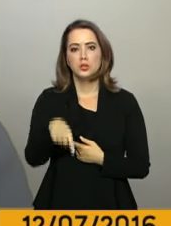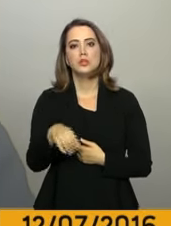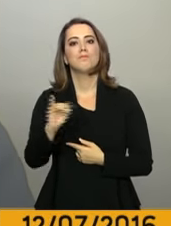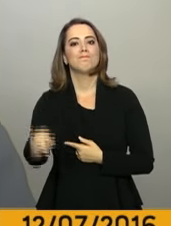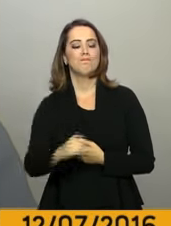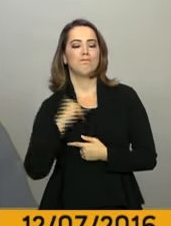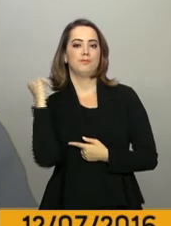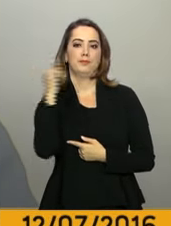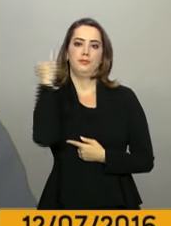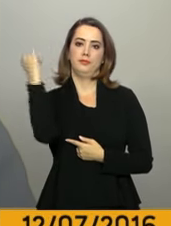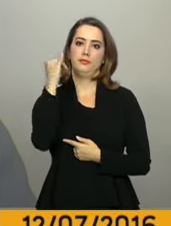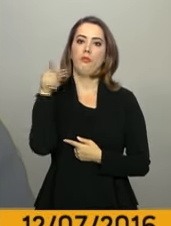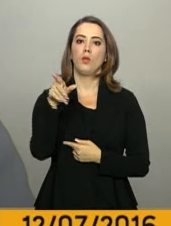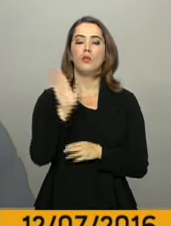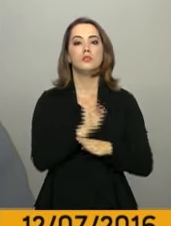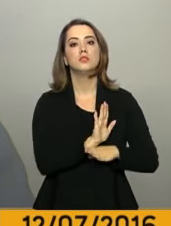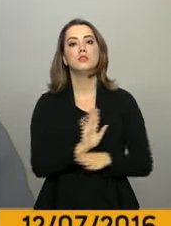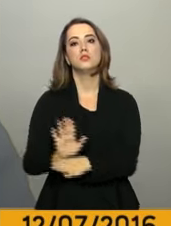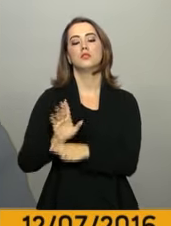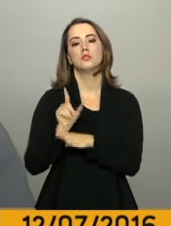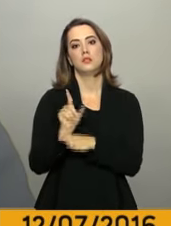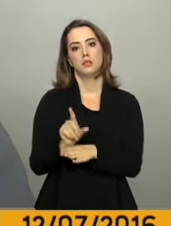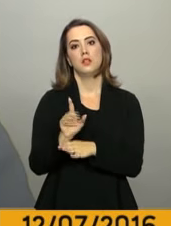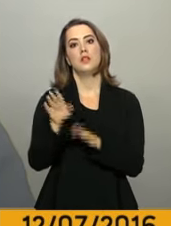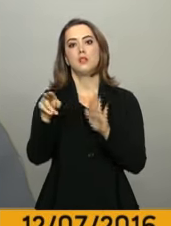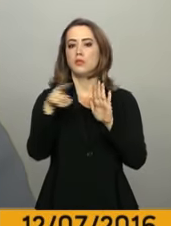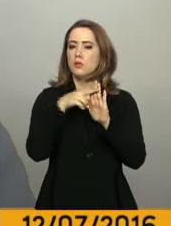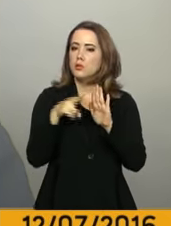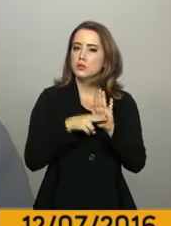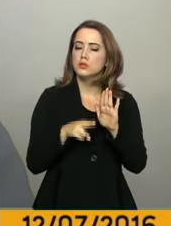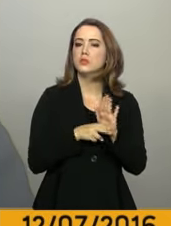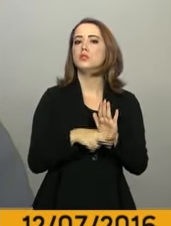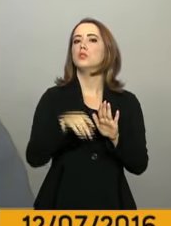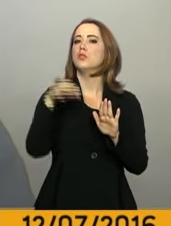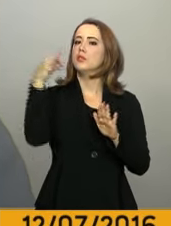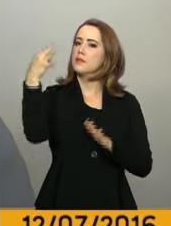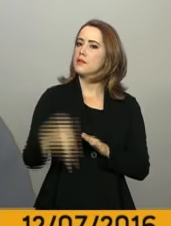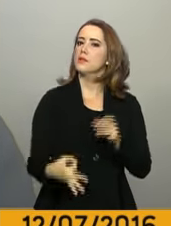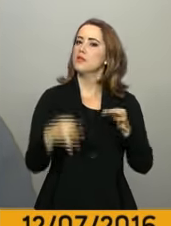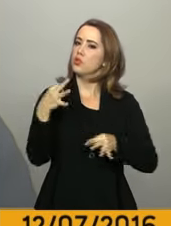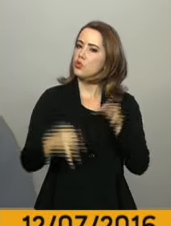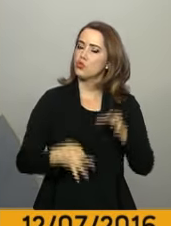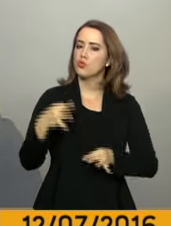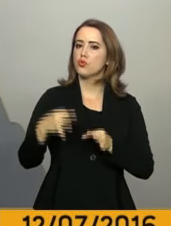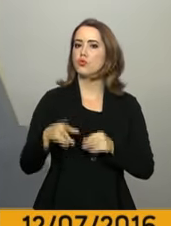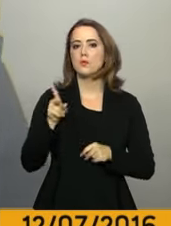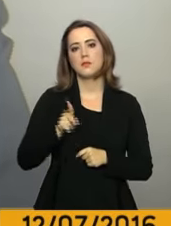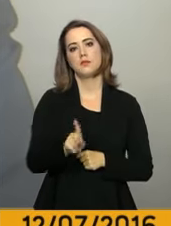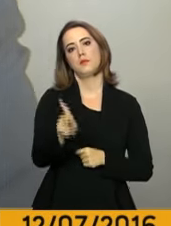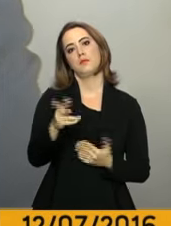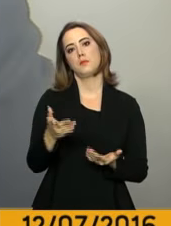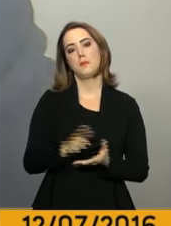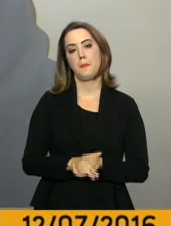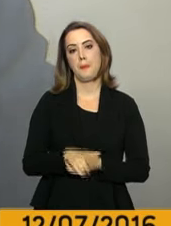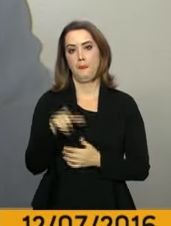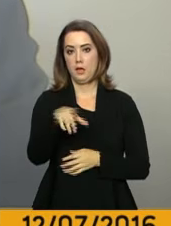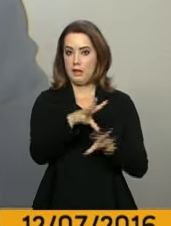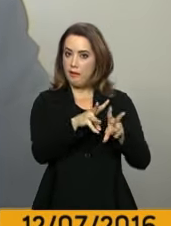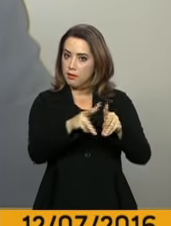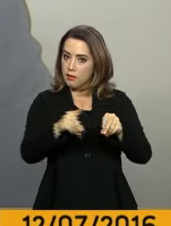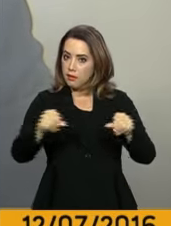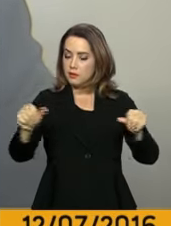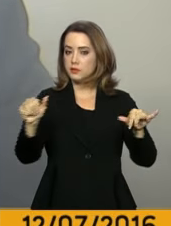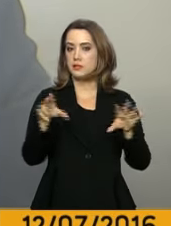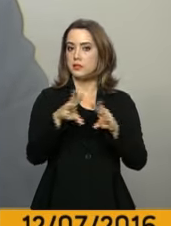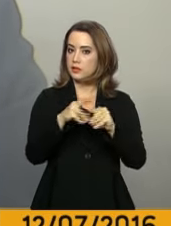é fundamental a segurança contratual e a segurança jurídica em geral a questão fundiária por exemplo que